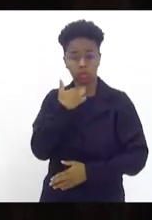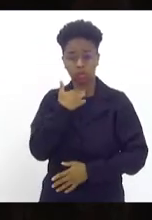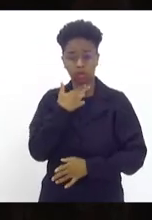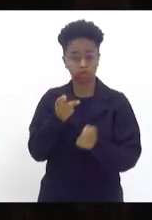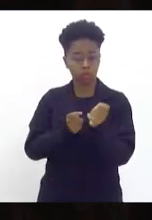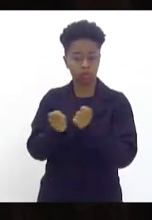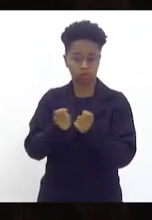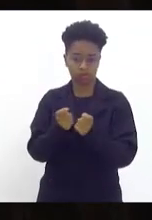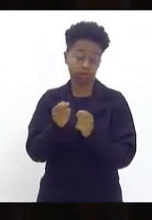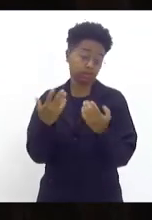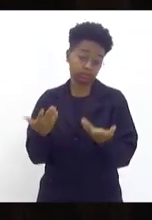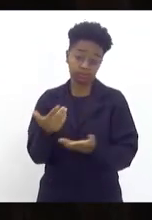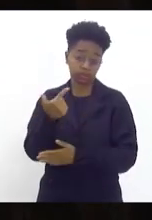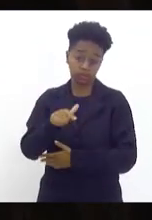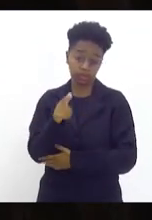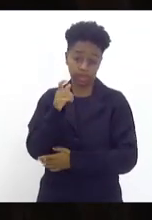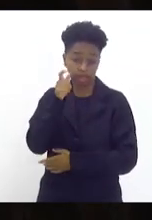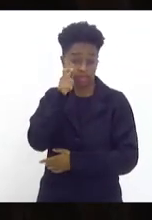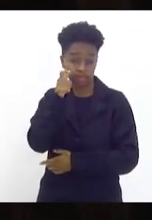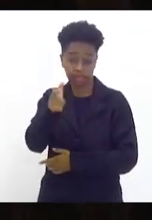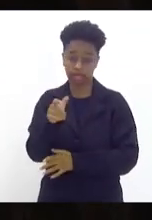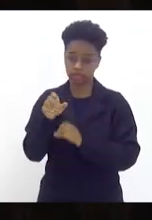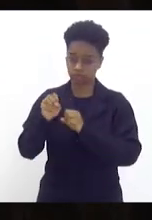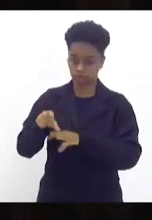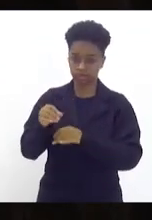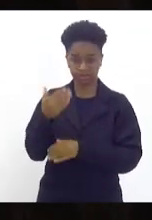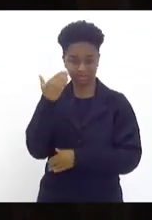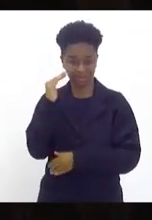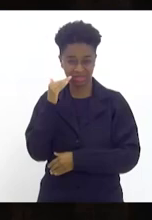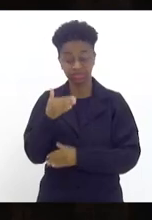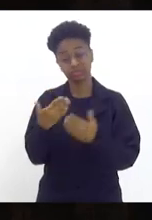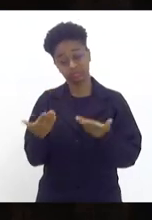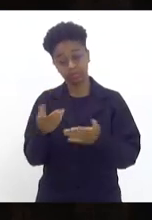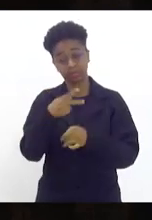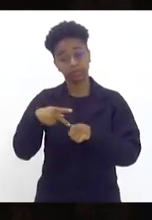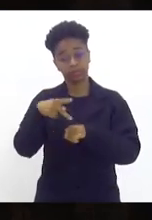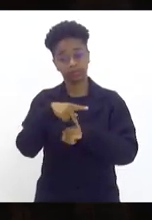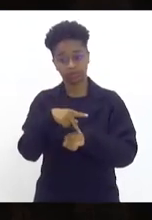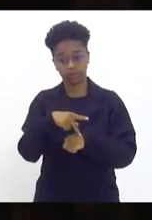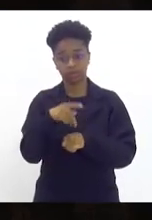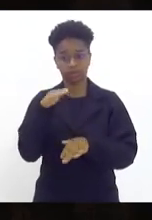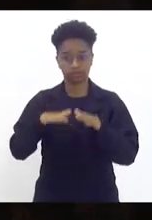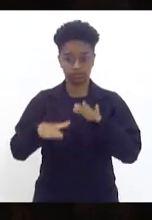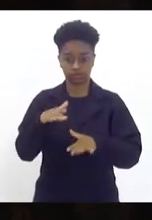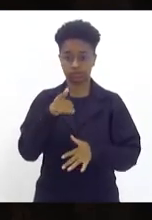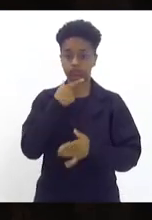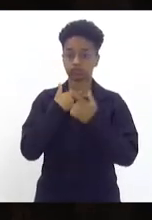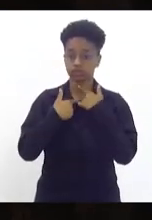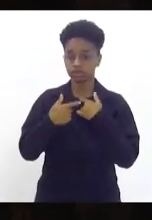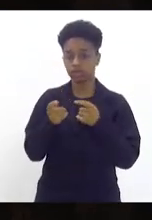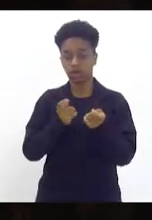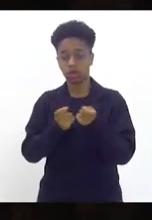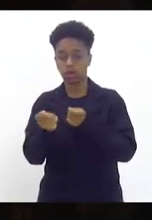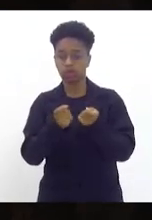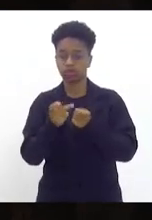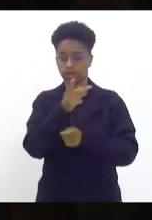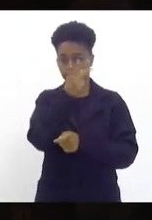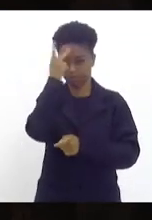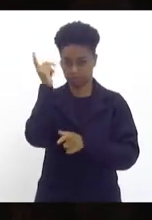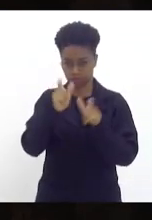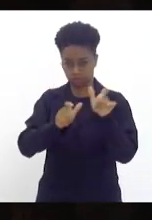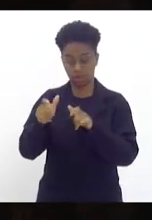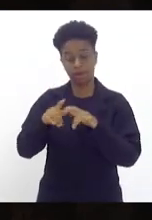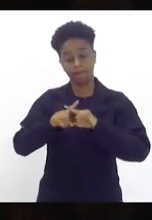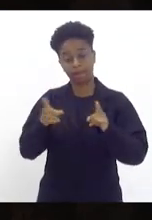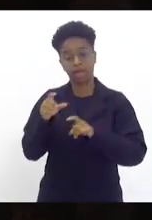manipulá-lo. Então, eu não tenho interesse na educação, entende? O país tem, muitas vezes, desejo de manipulação. Então, e a educação dá